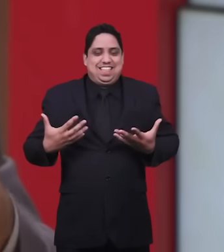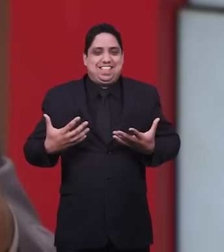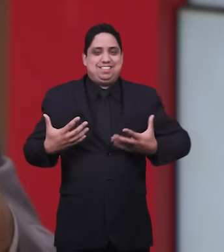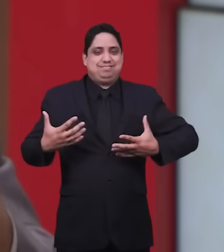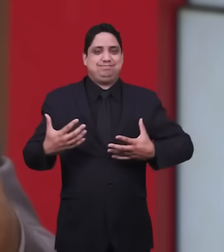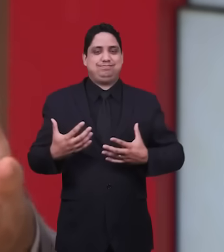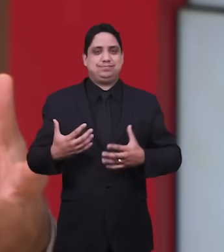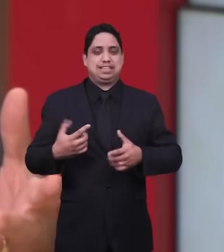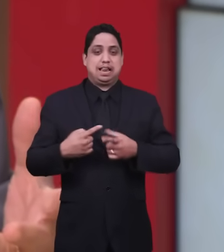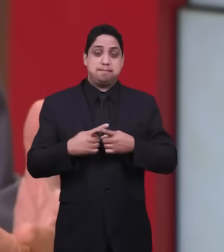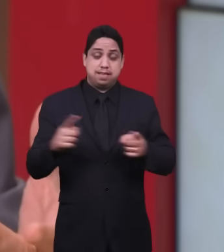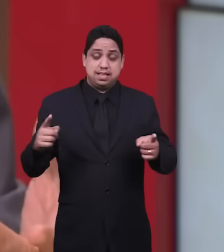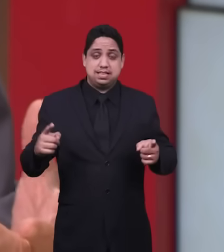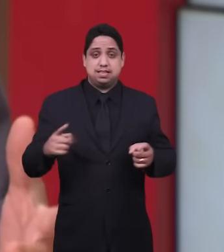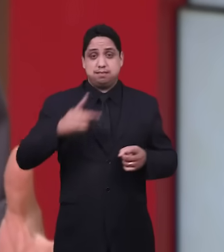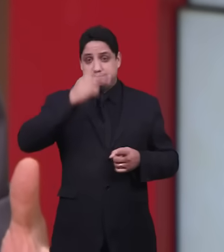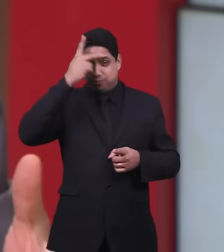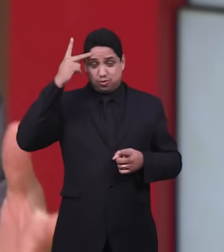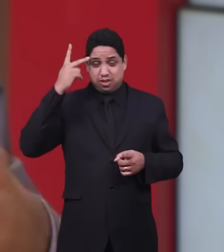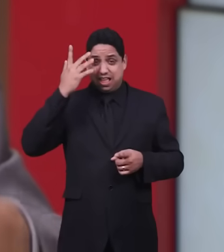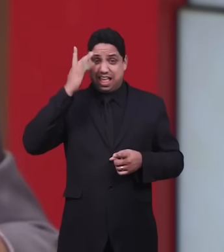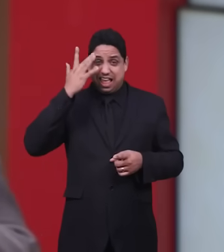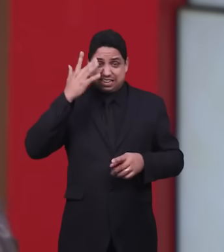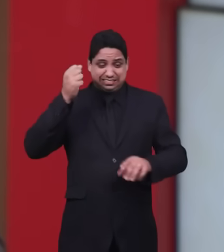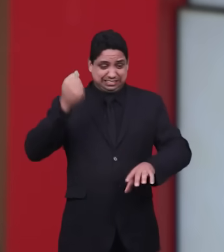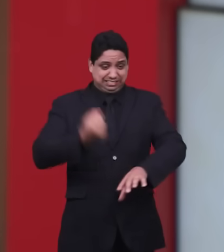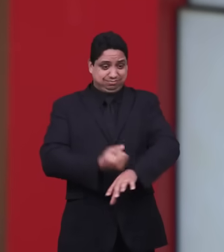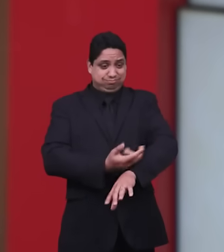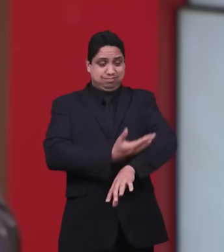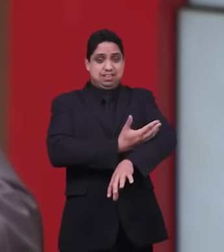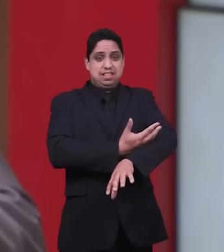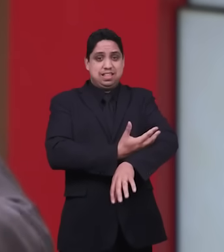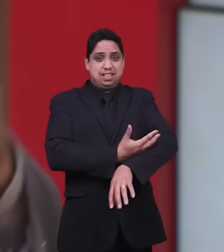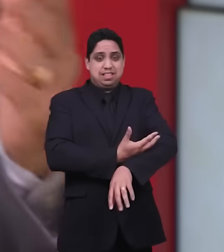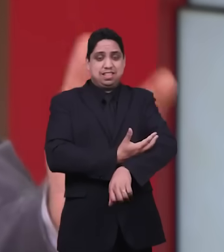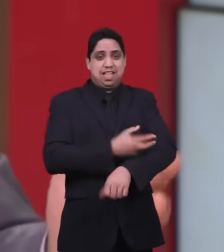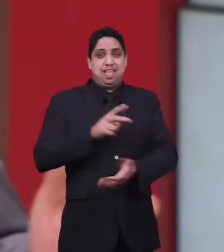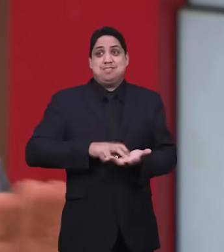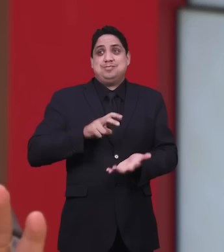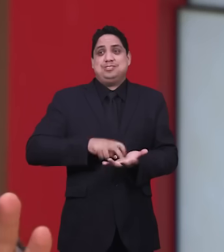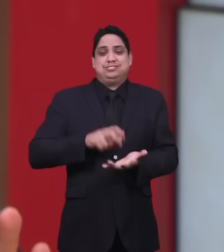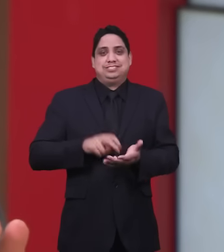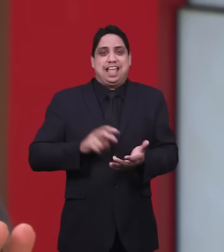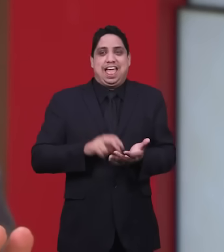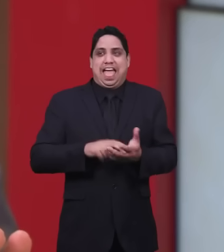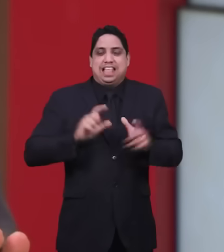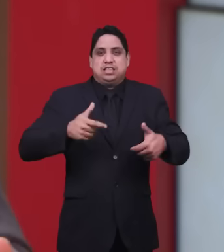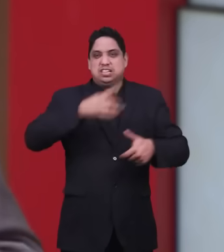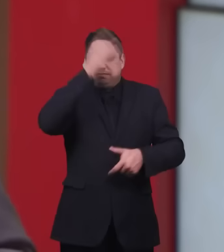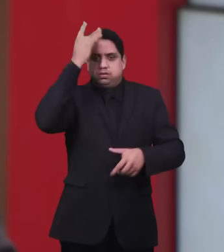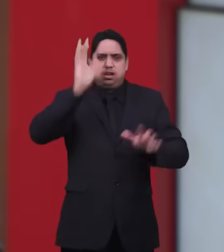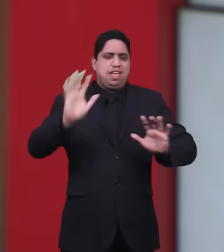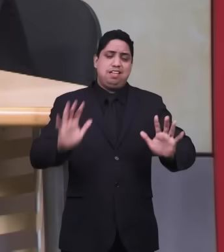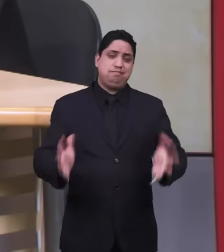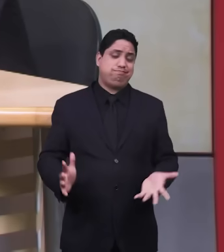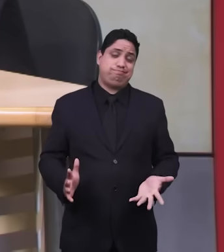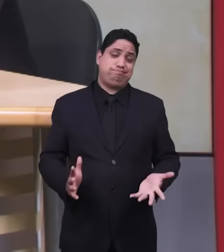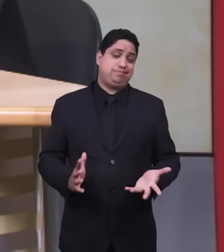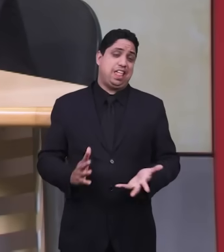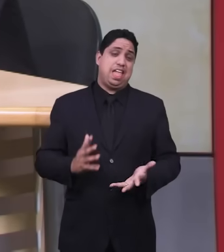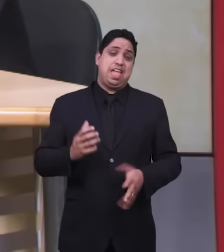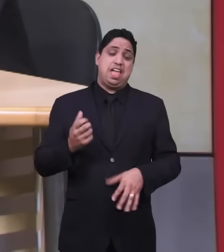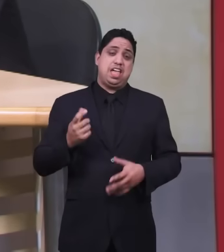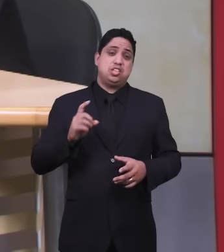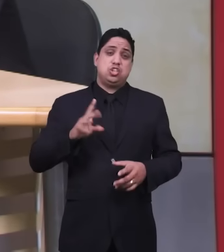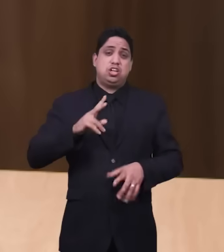coisa. Mas assim, a pessoa que acha que é emoção, o agito da carne, é uma manifestação do Espírito Santo. Não tem nada uma coisa a ver com a outra. Aí